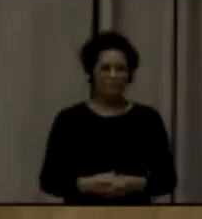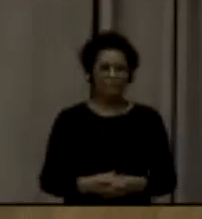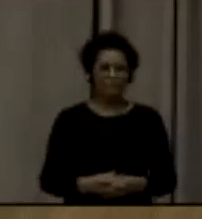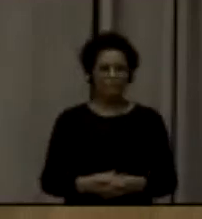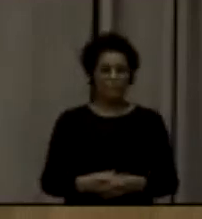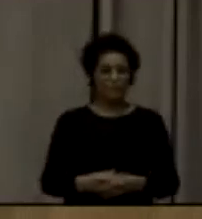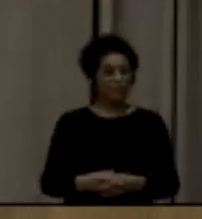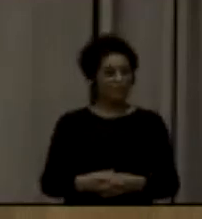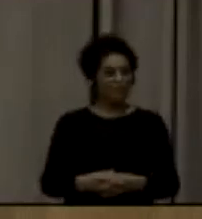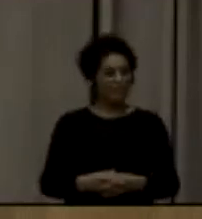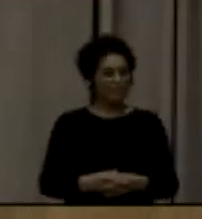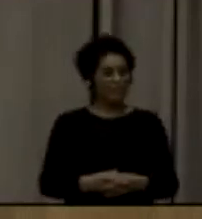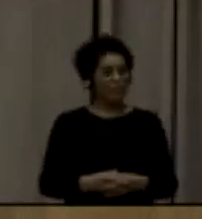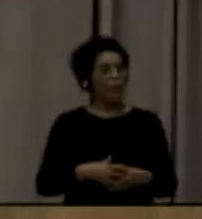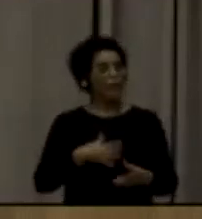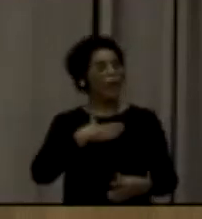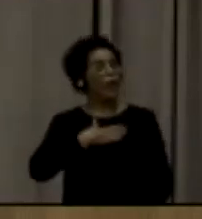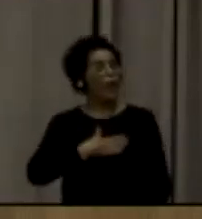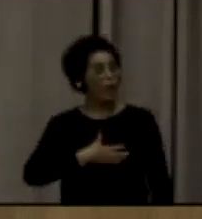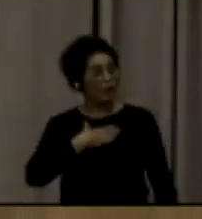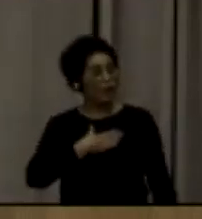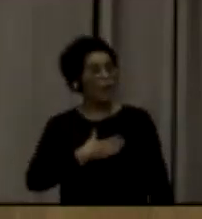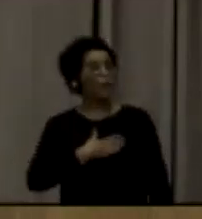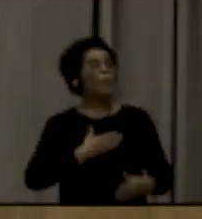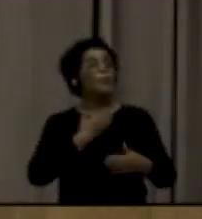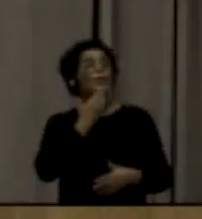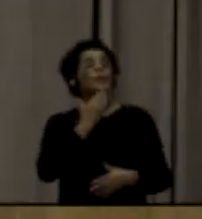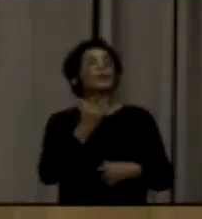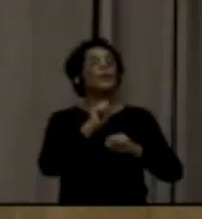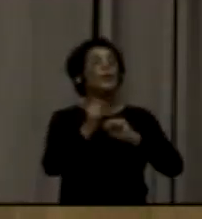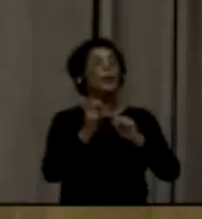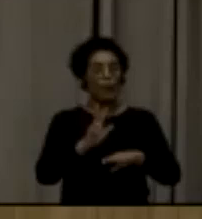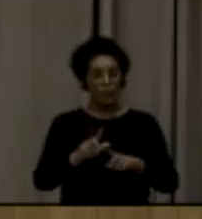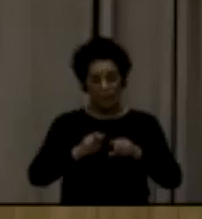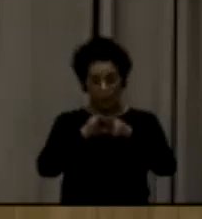Eu gostaria de me reivindicar como militante da mesa.